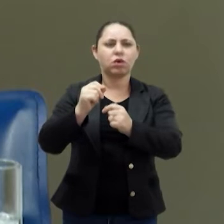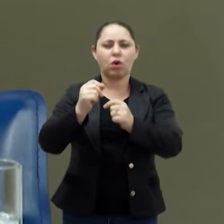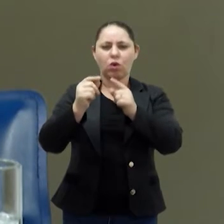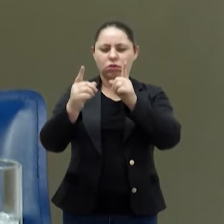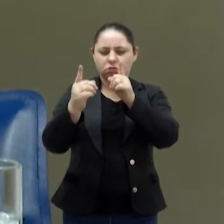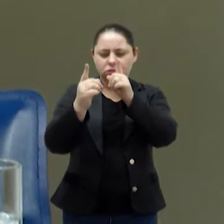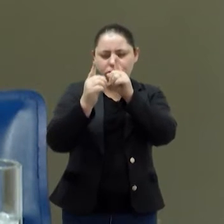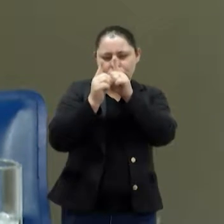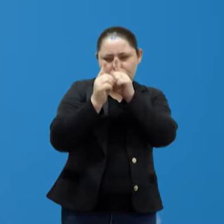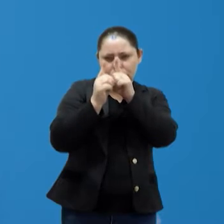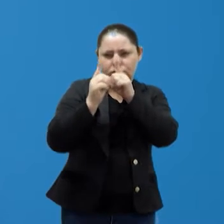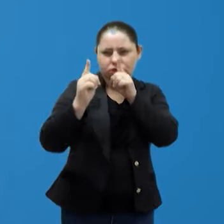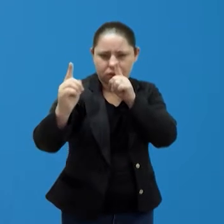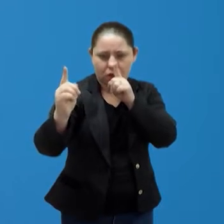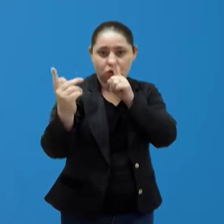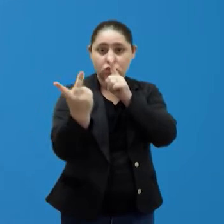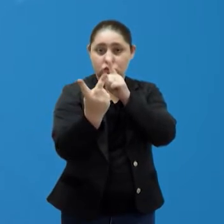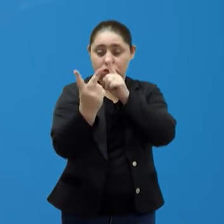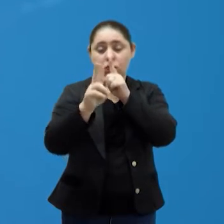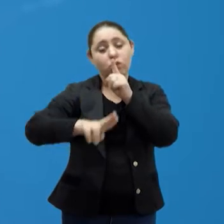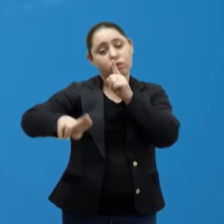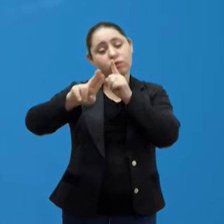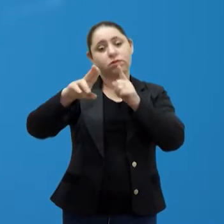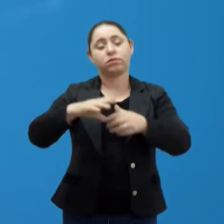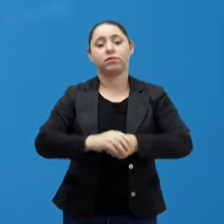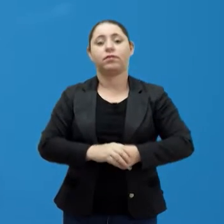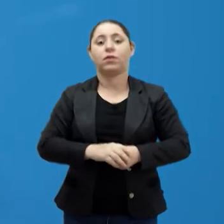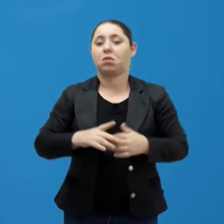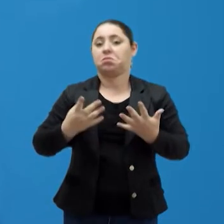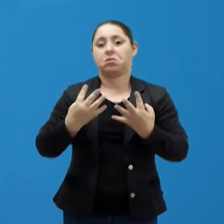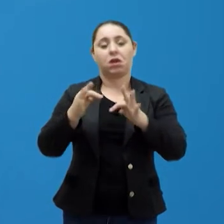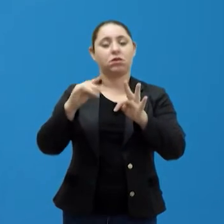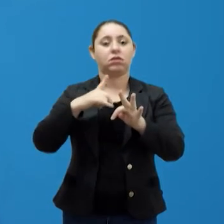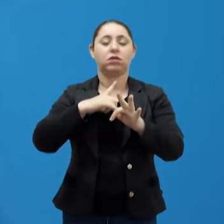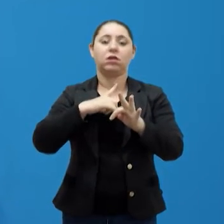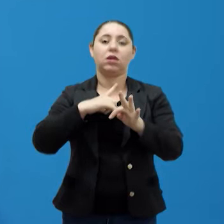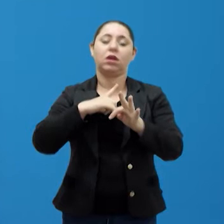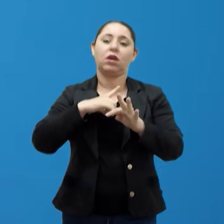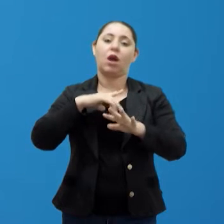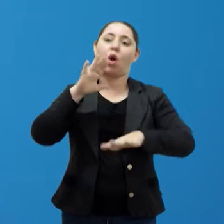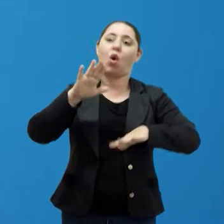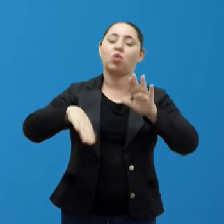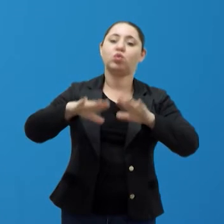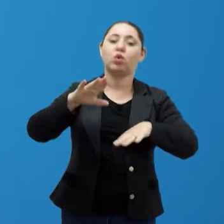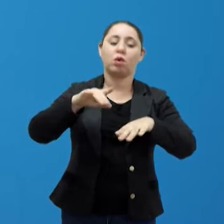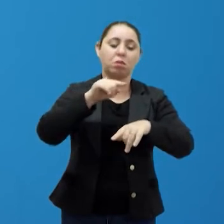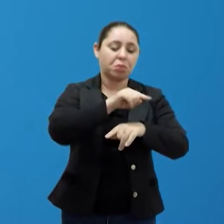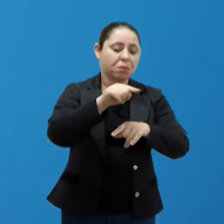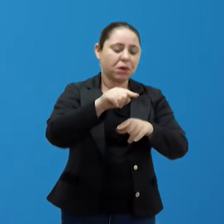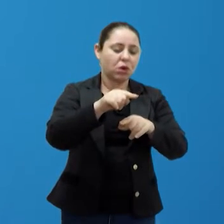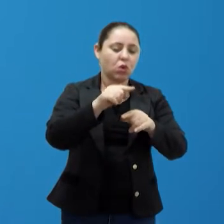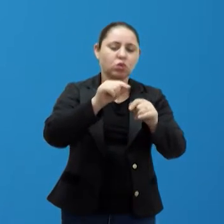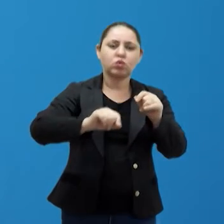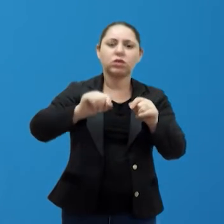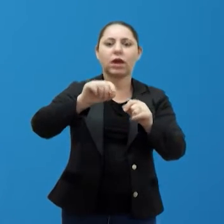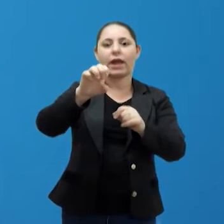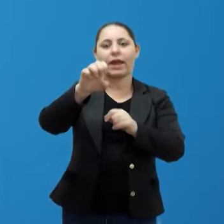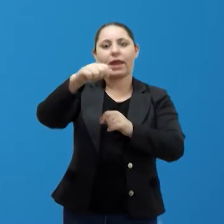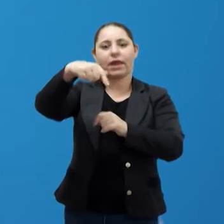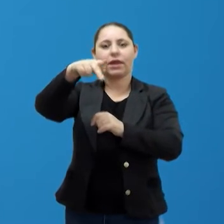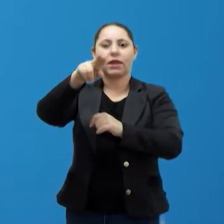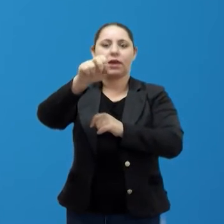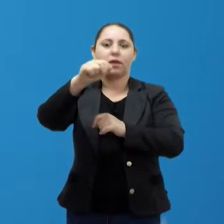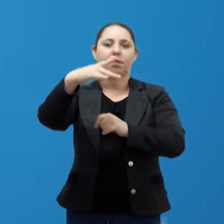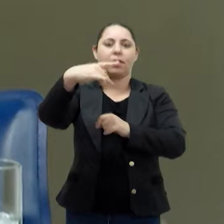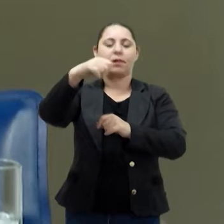multifocal. Então, seriam basicamente, em relação às outras técnicas, você tem alguns equipamentos, algumas coisas, mas a técnica em si